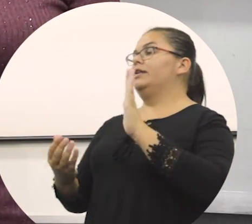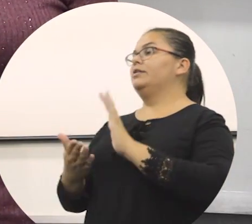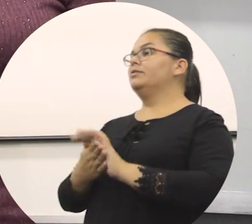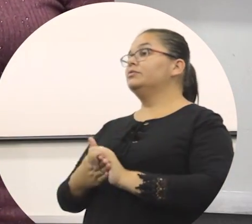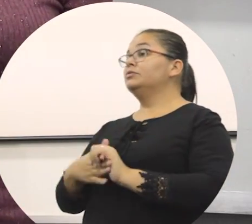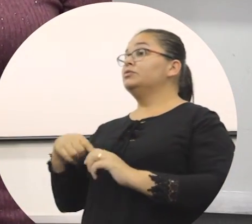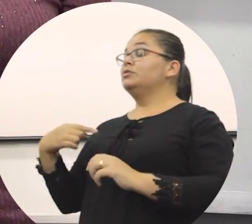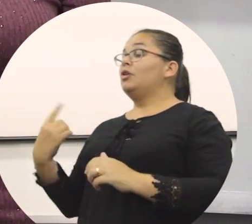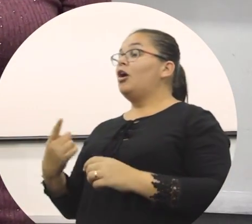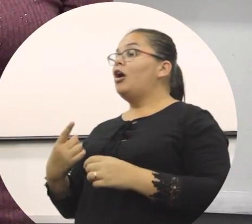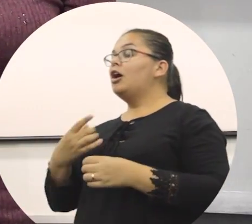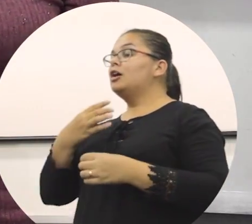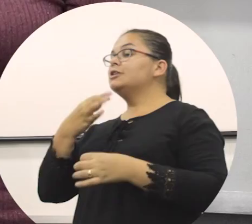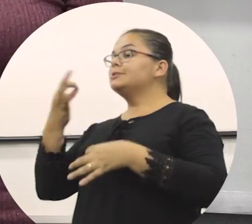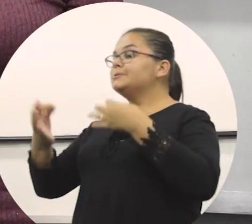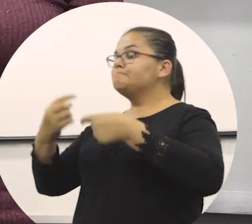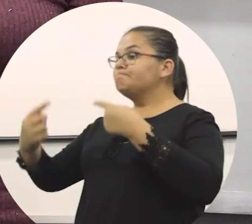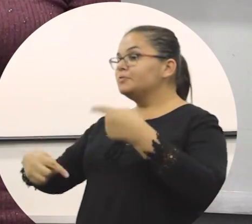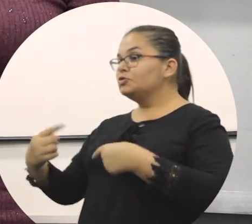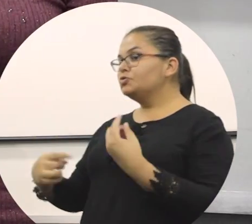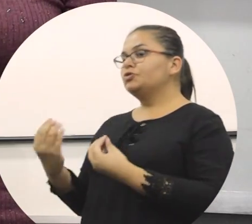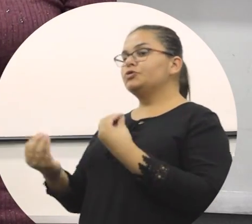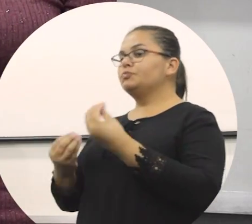nós comentamos, citamos, não é? Foi